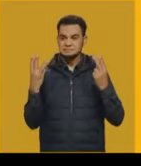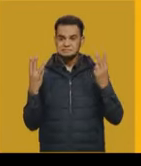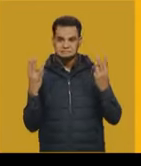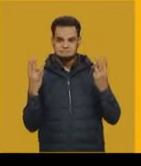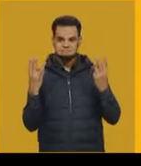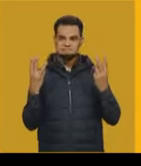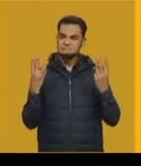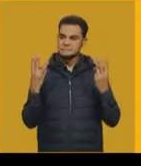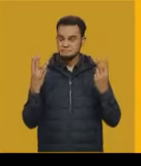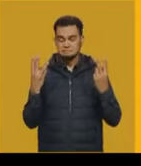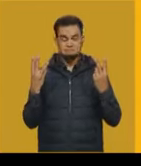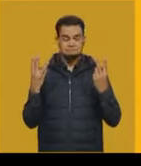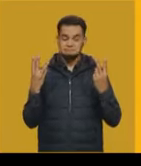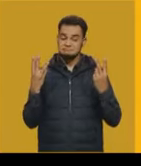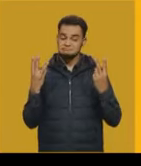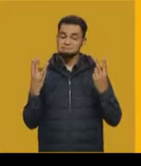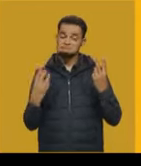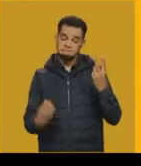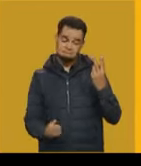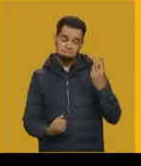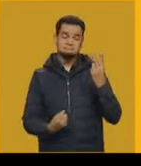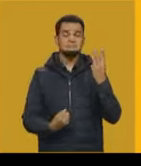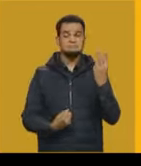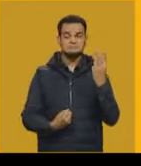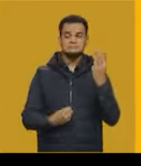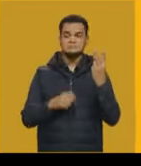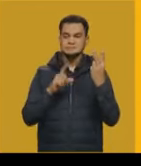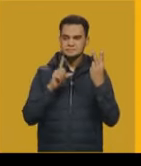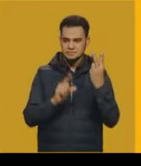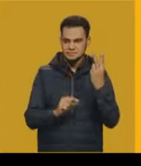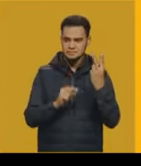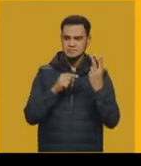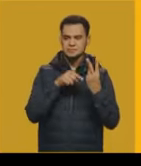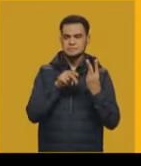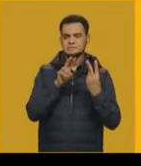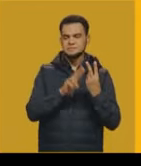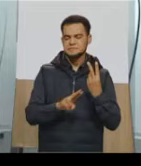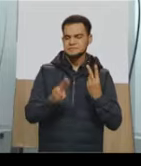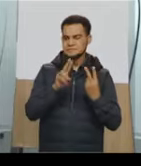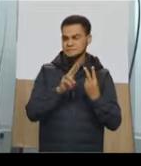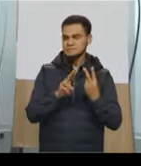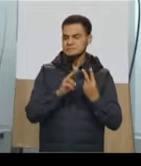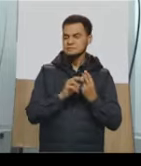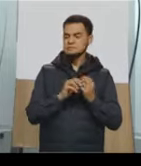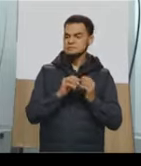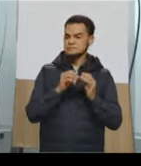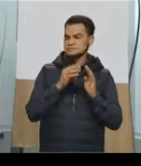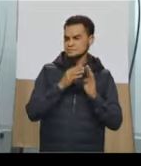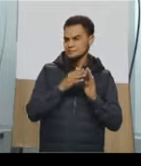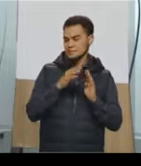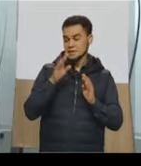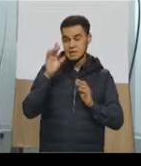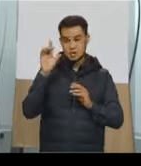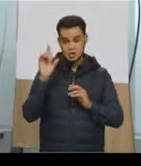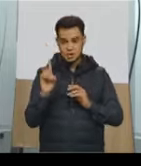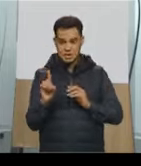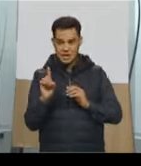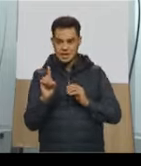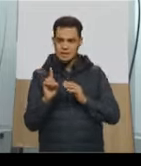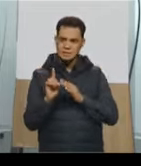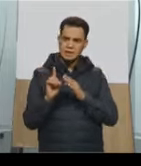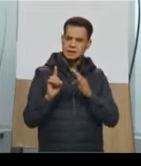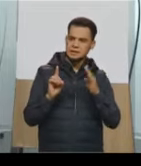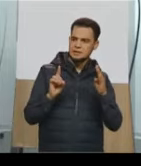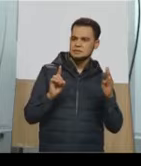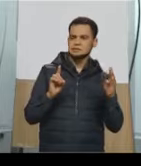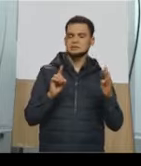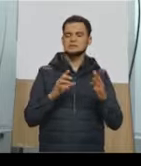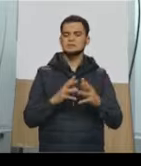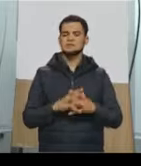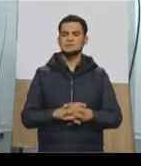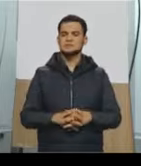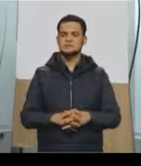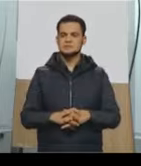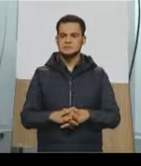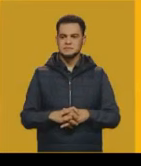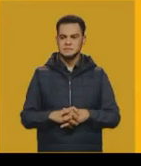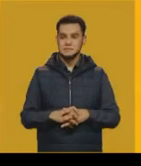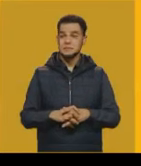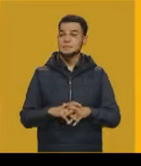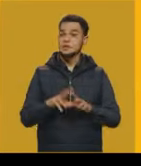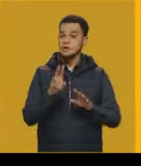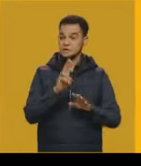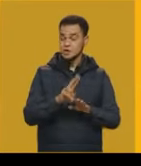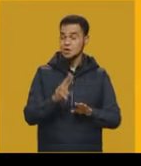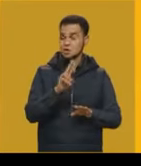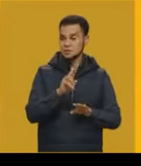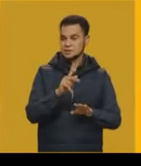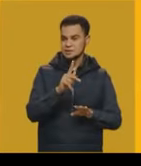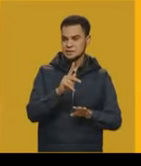é menor. Então, eu vou usar a numeração inversa, da direita para a esquerda. Então, eu vou usar pente,